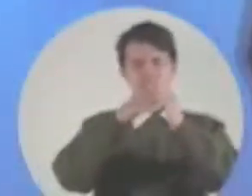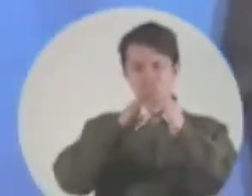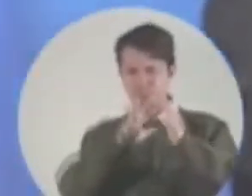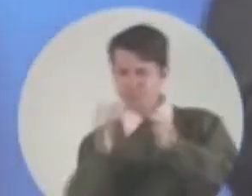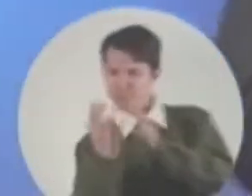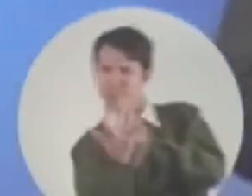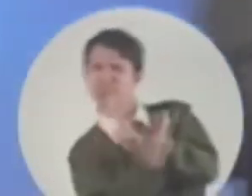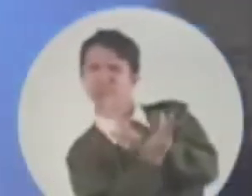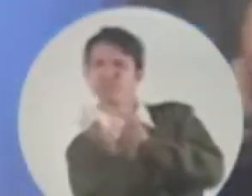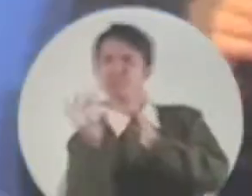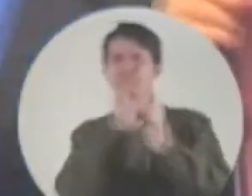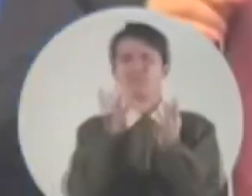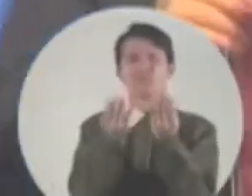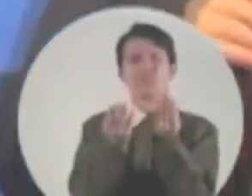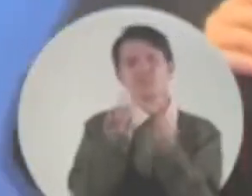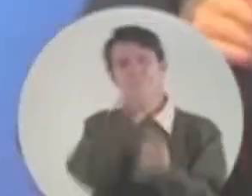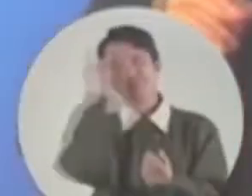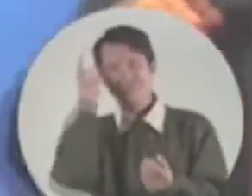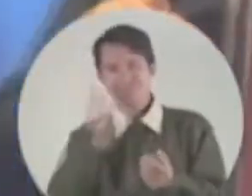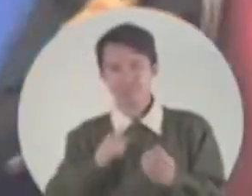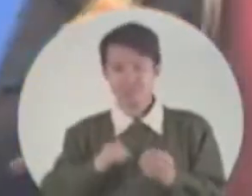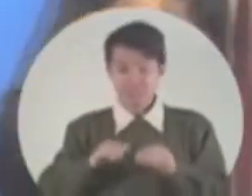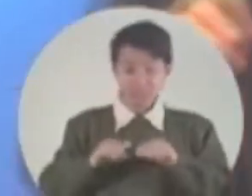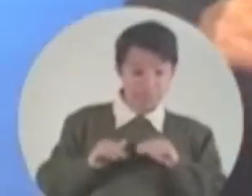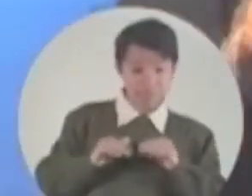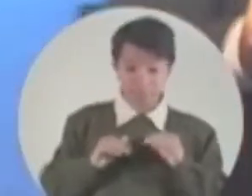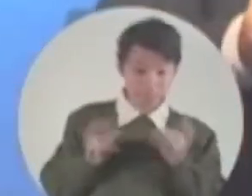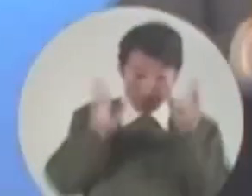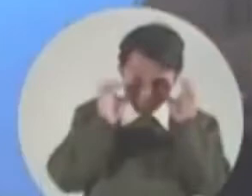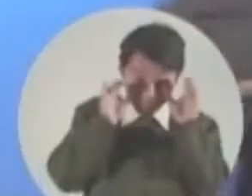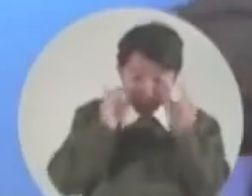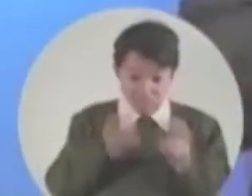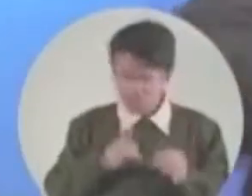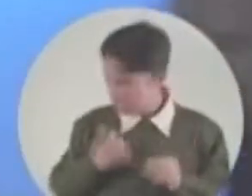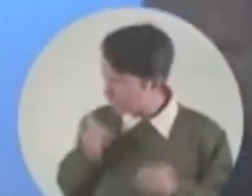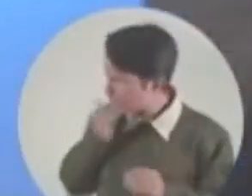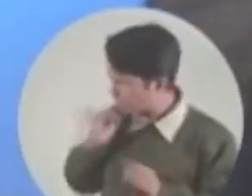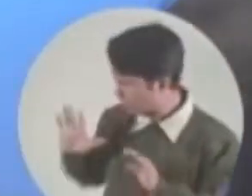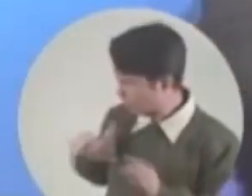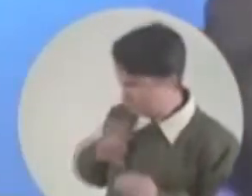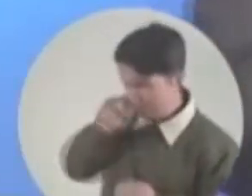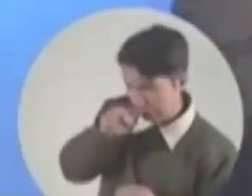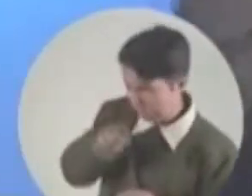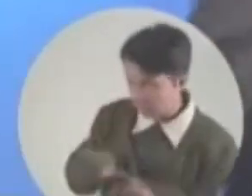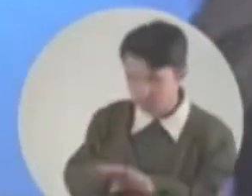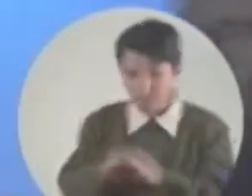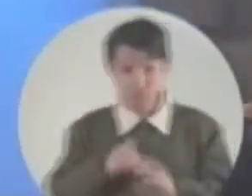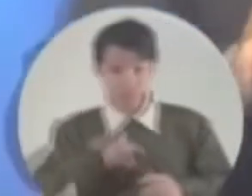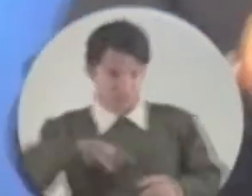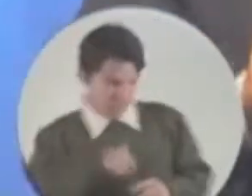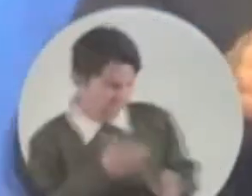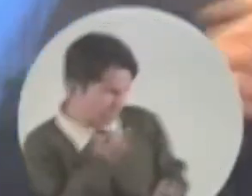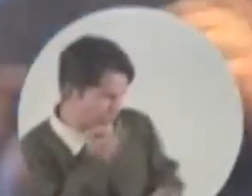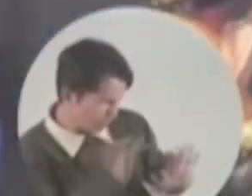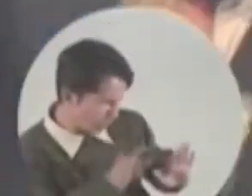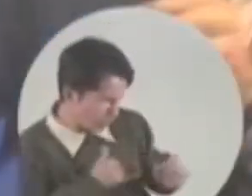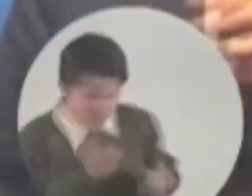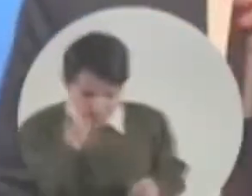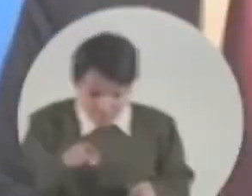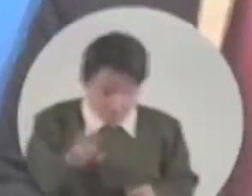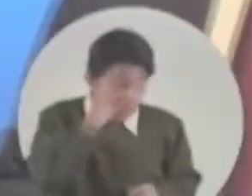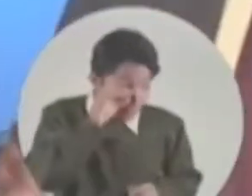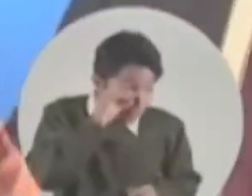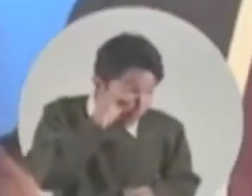que está escrita aqui. Gente do lado de fora da janela, pode imaginar? Gente assim, apinhadinho, na pontinha do pé. Dá um cantinho aqui para mim, dá outro